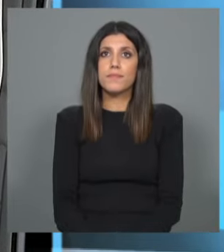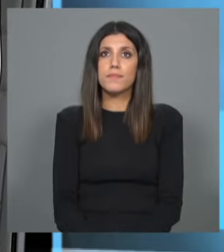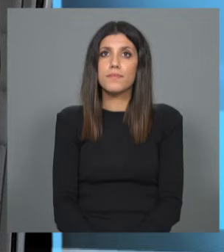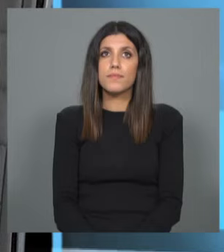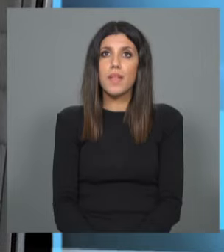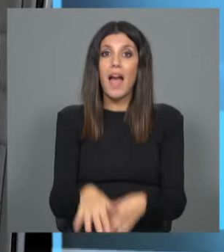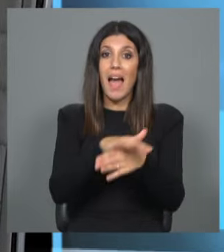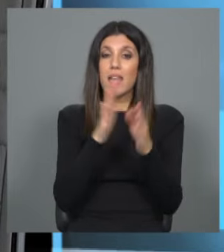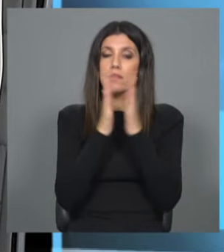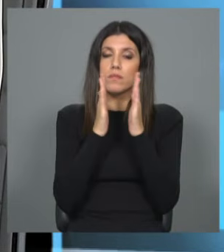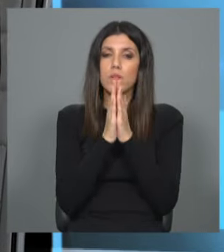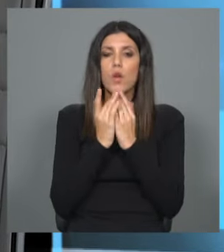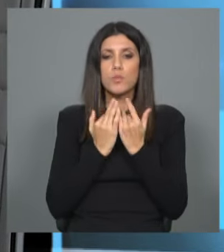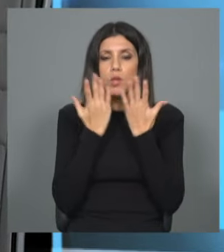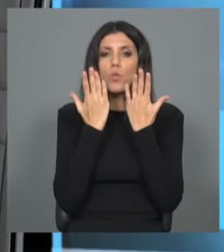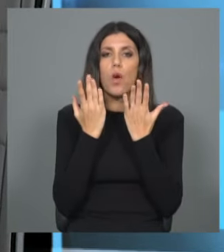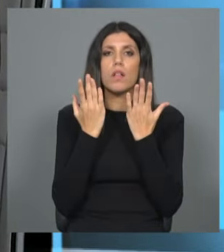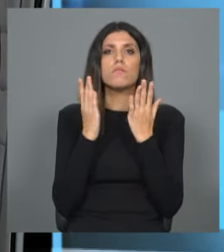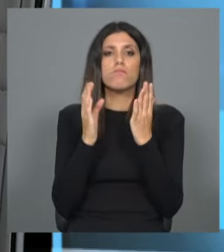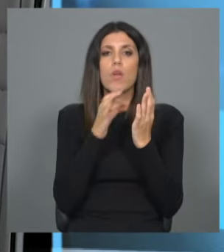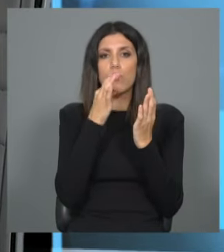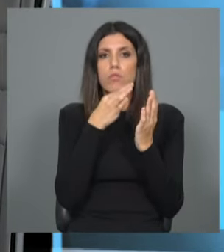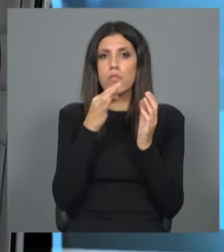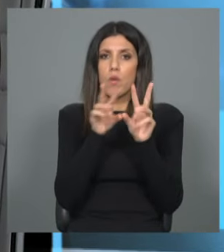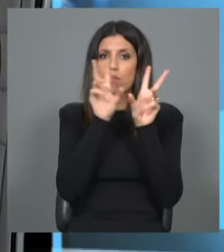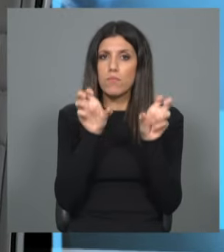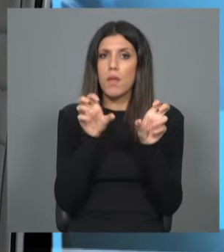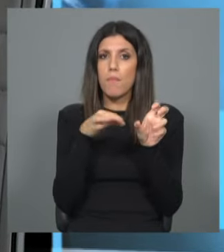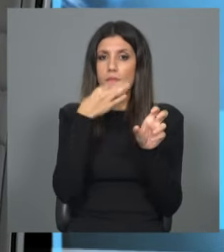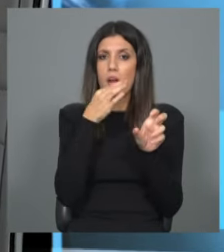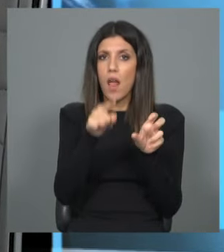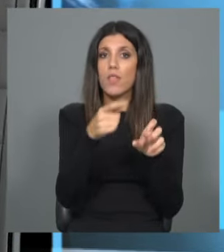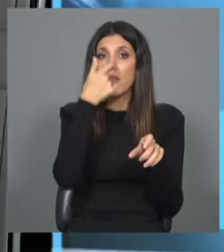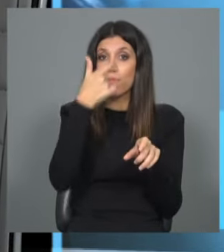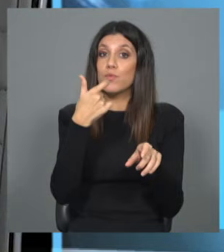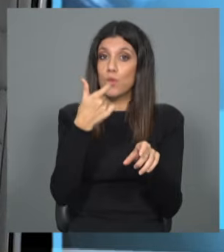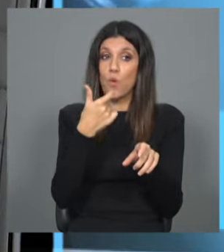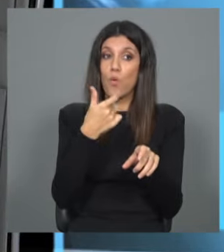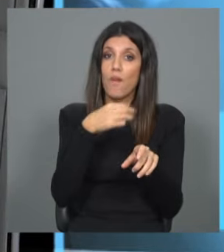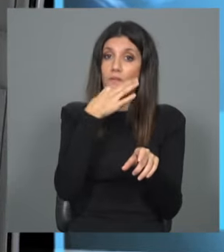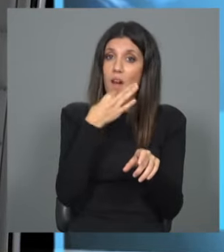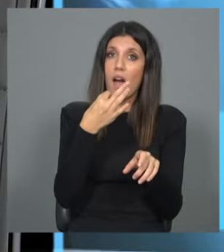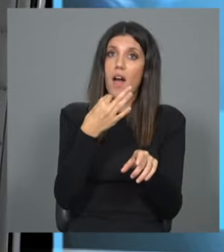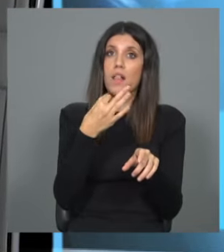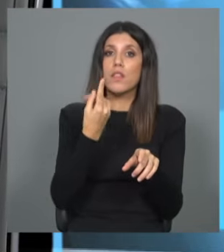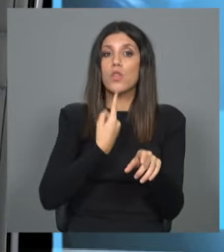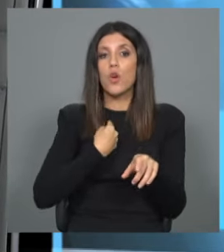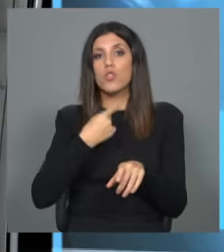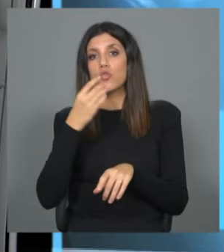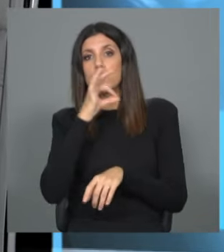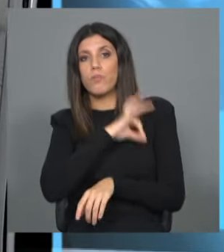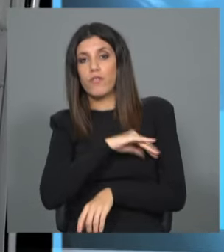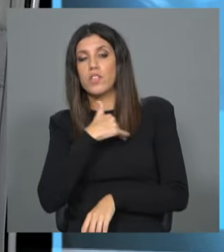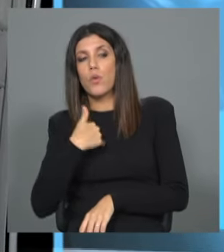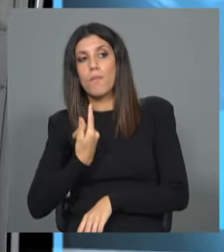essa área tem que ser abordada. E o doente aborda e fala dela, e nós temos que saber abordar também, temos que saber ouvir e dar resposta